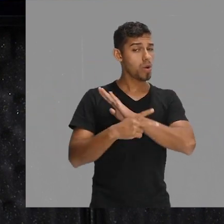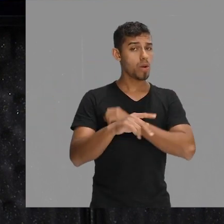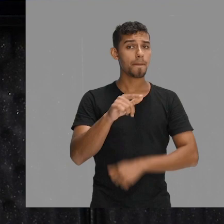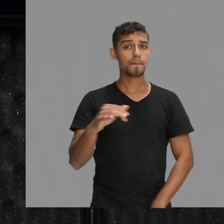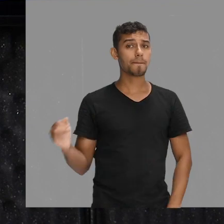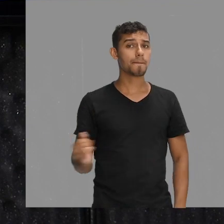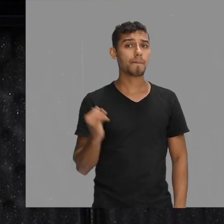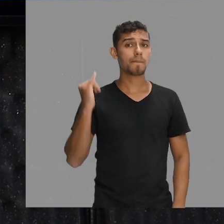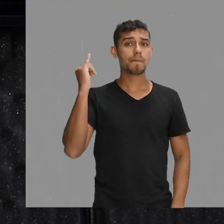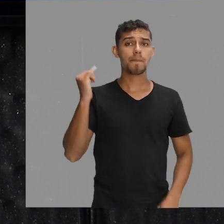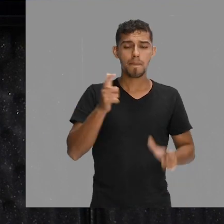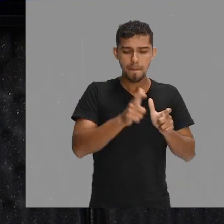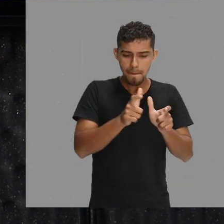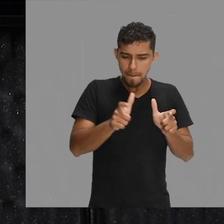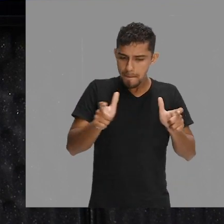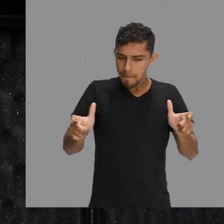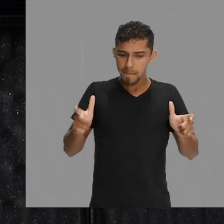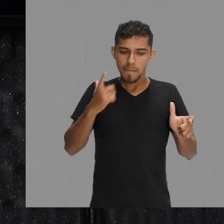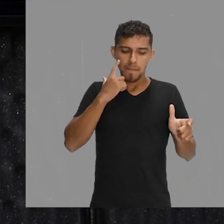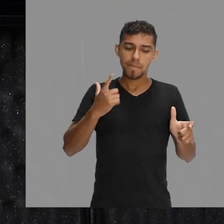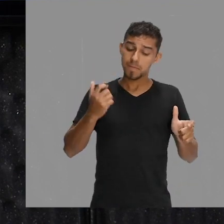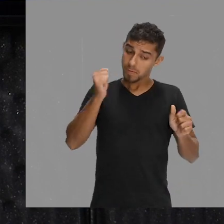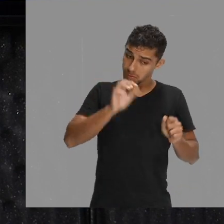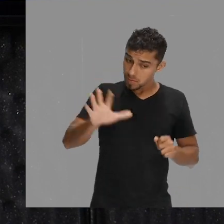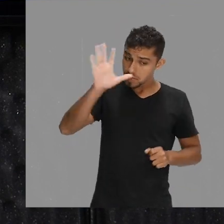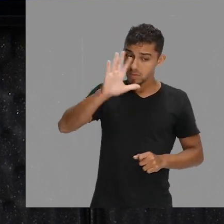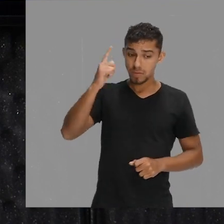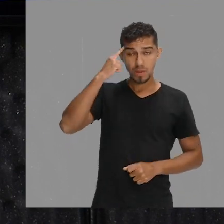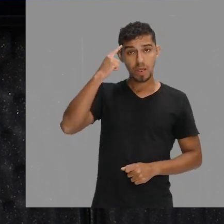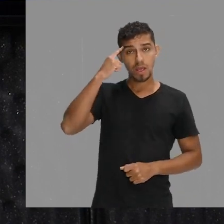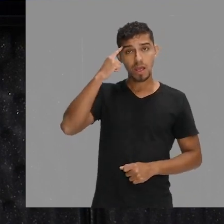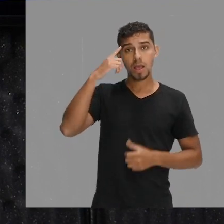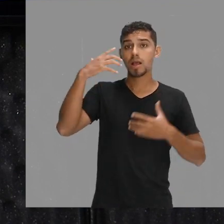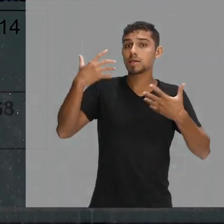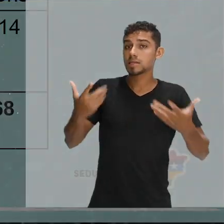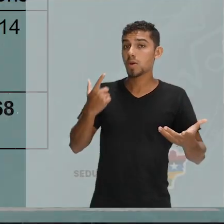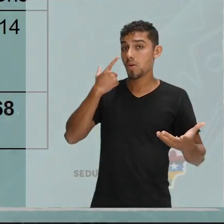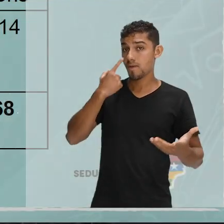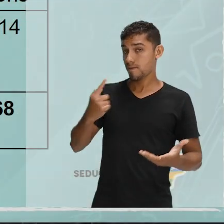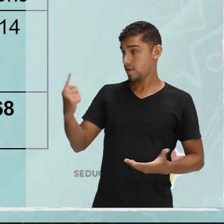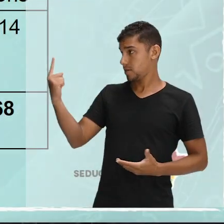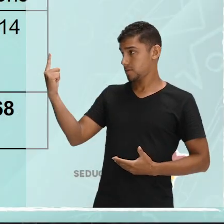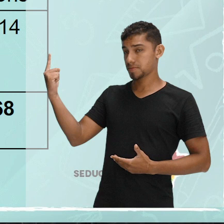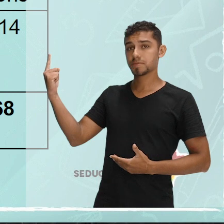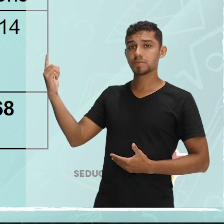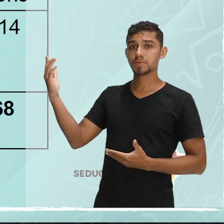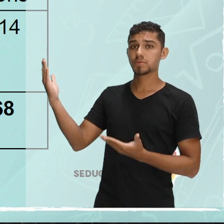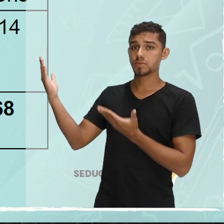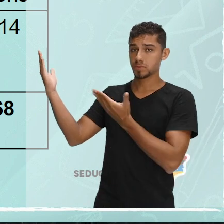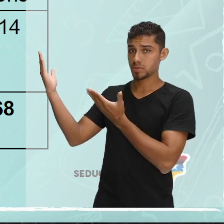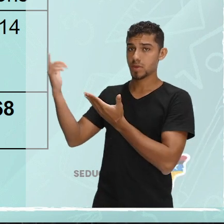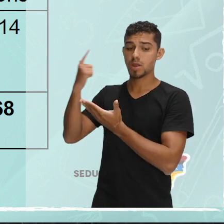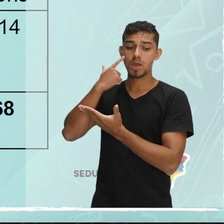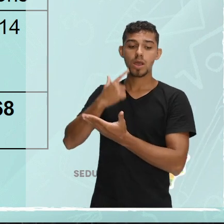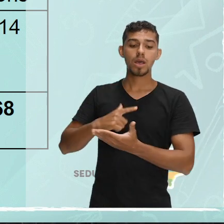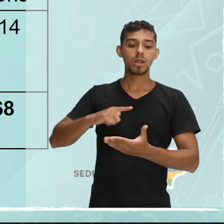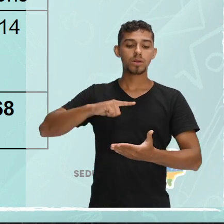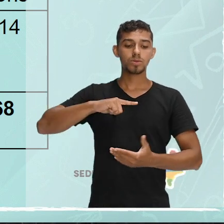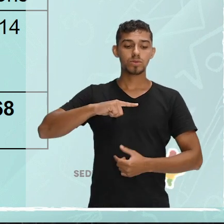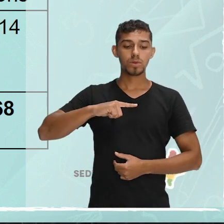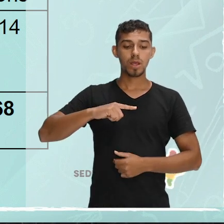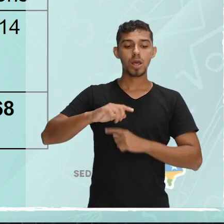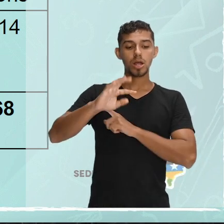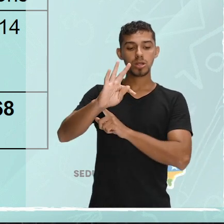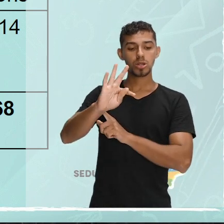partículas dissolvidas. Sendo assim, olha só, vamos para a tonoscopia.